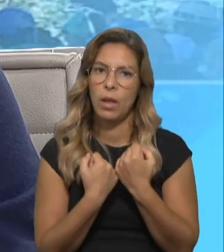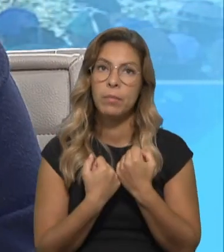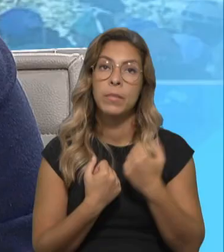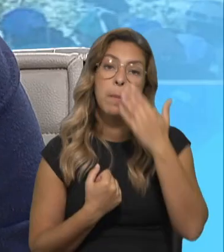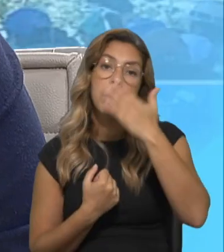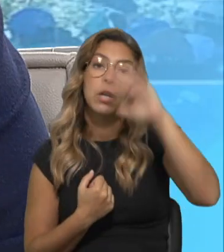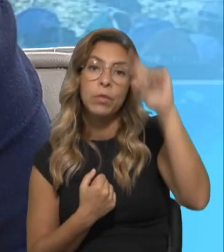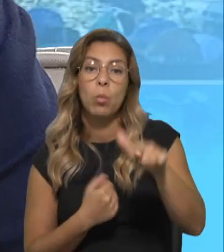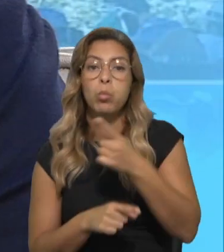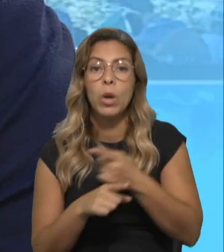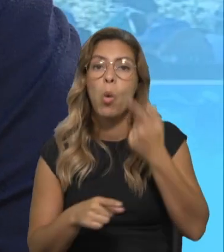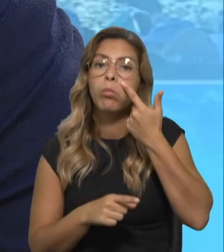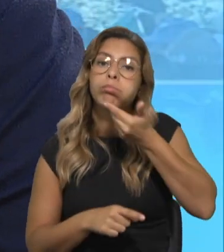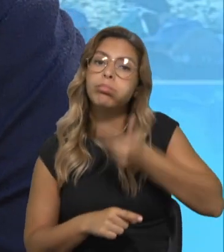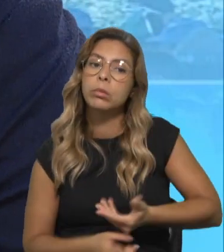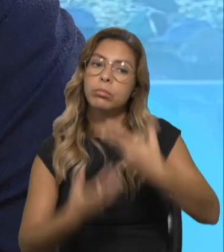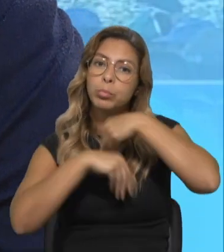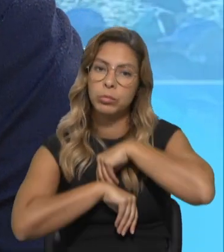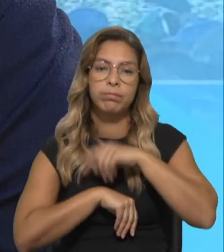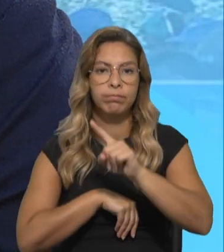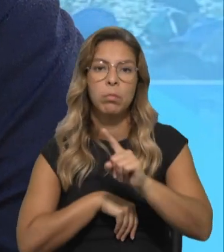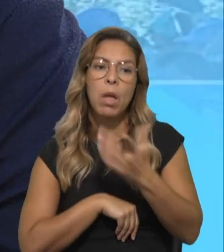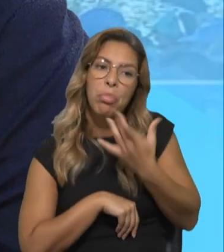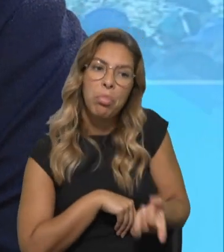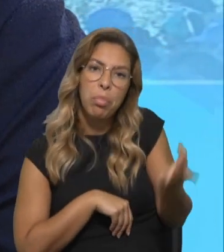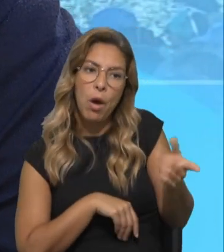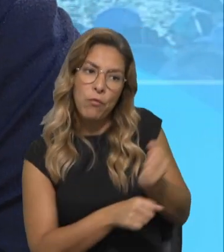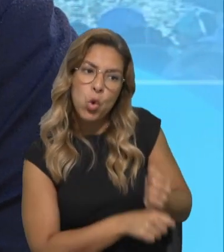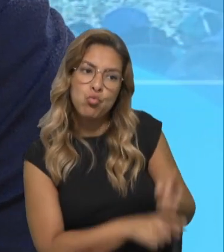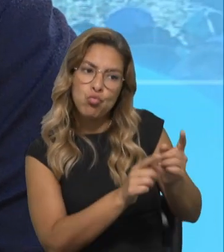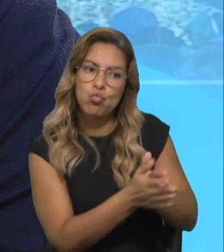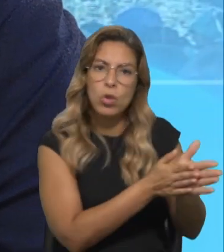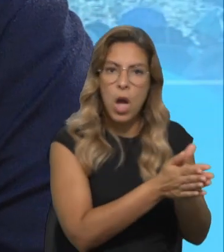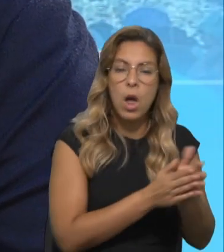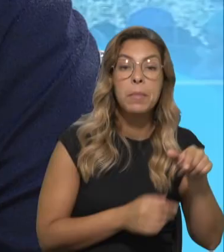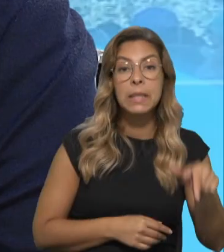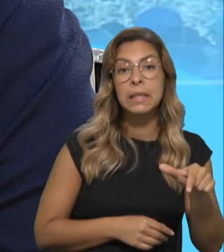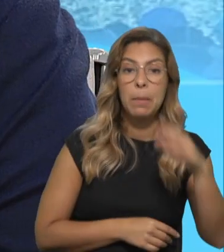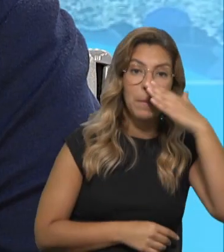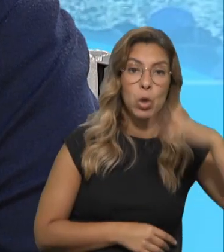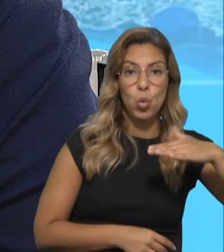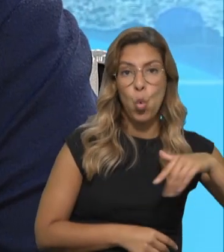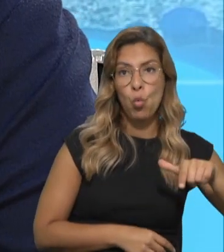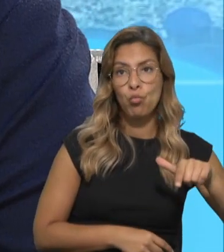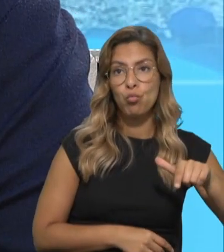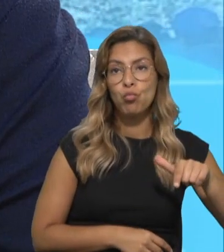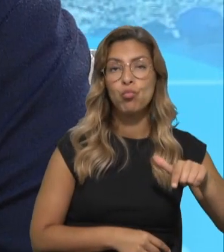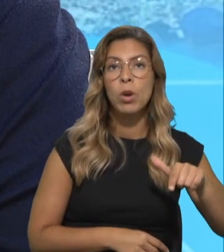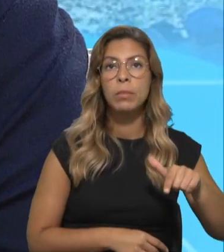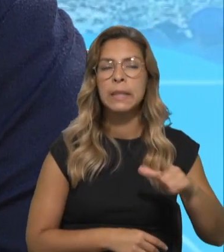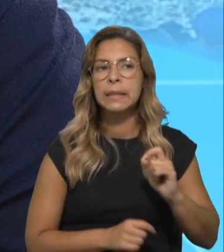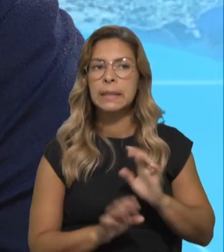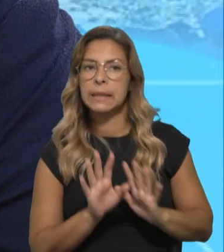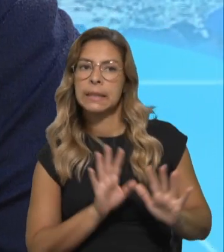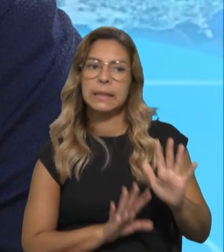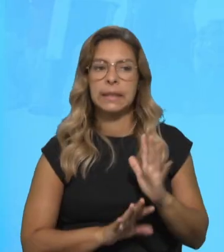têm conhecimento, mas, no entanto, deixam outros usar. Os mais novos, em muitos casos, são muito renitentes ao uso